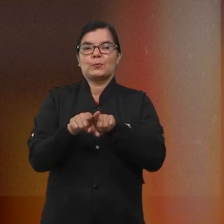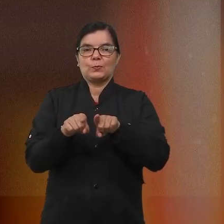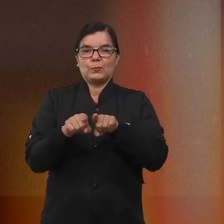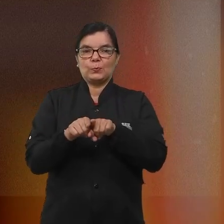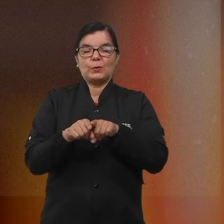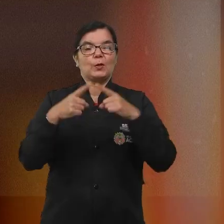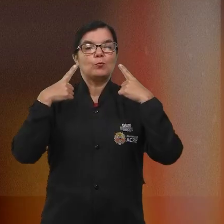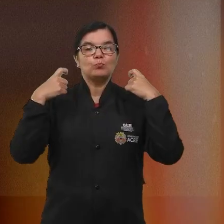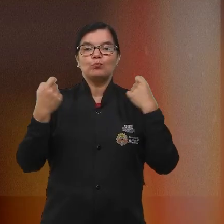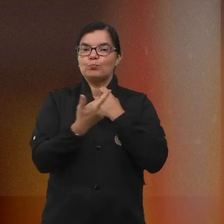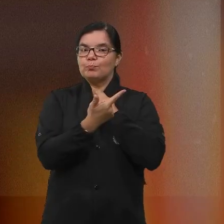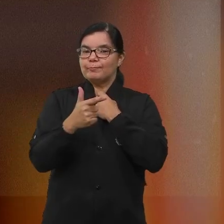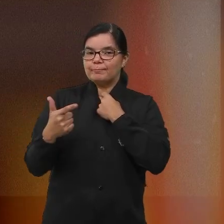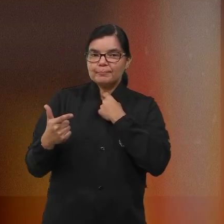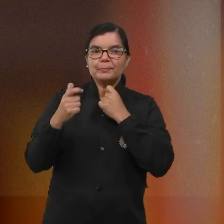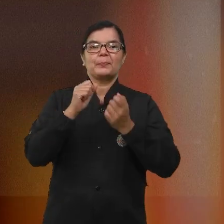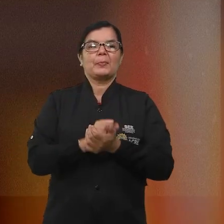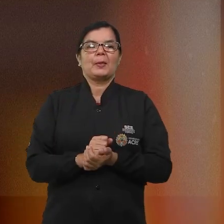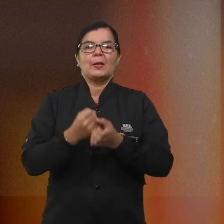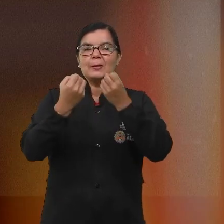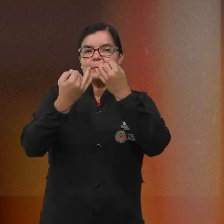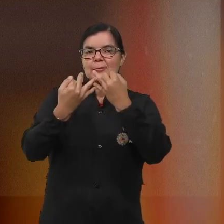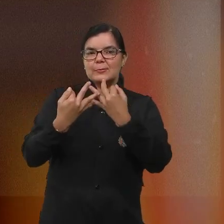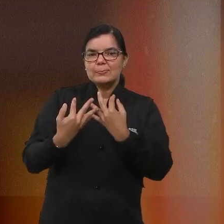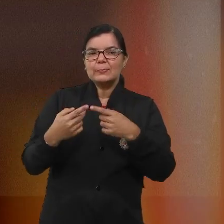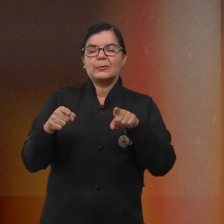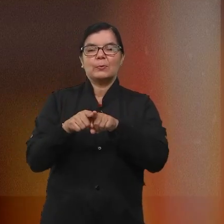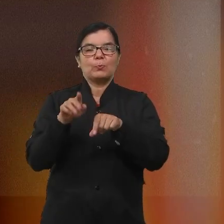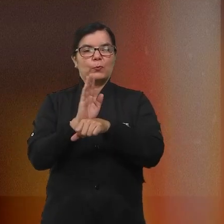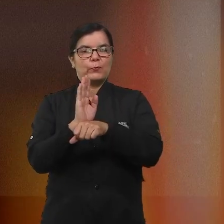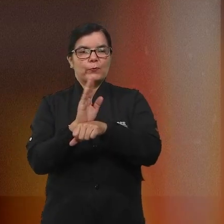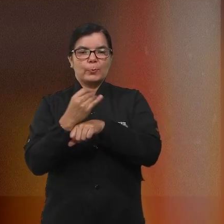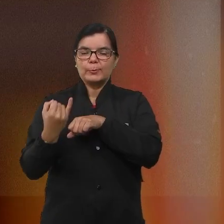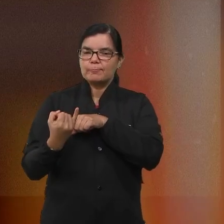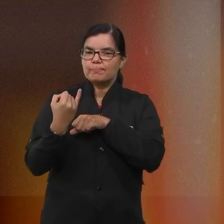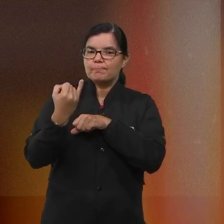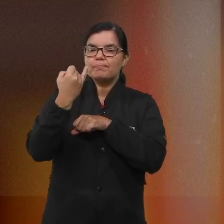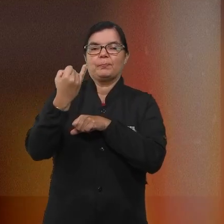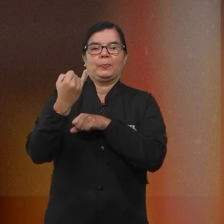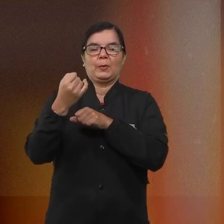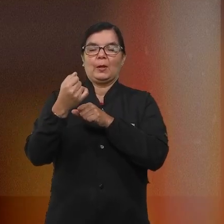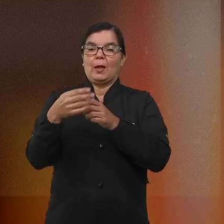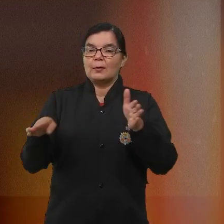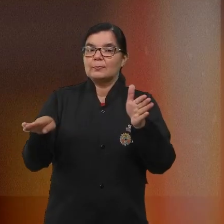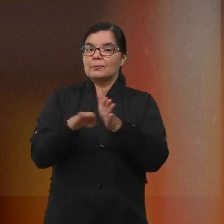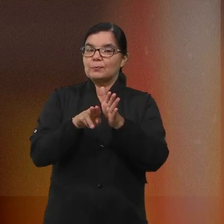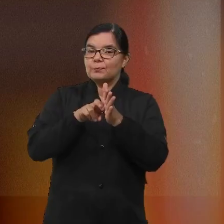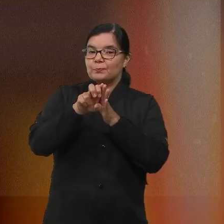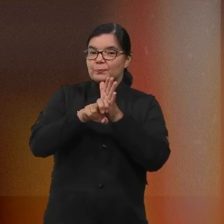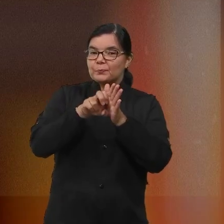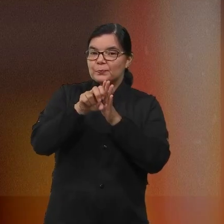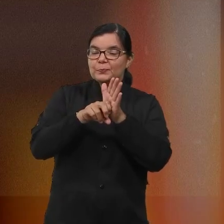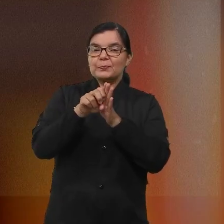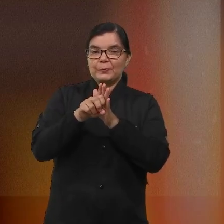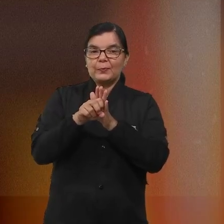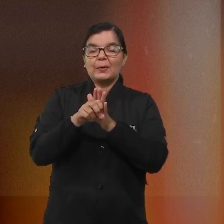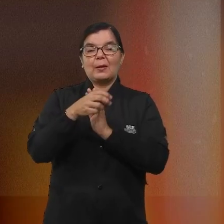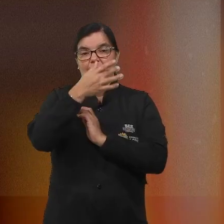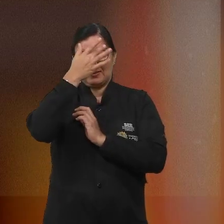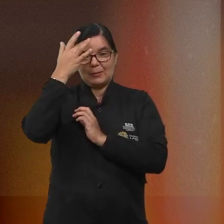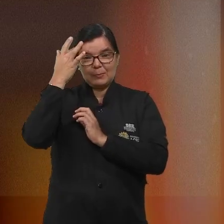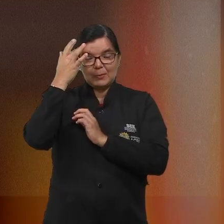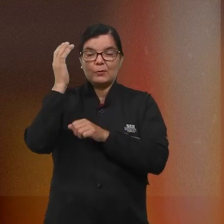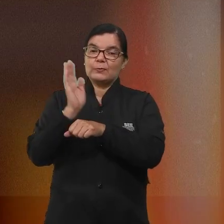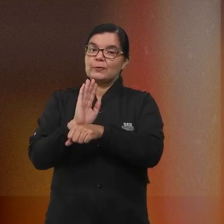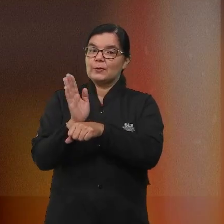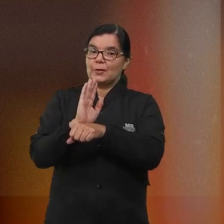filmes curtos e sem som. Falamos aí de filme marcante, como a chegada de um trem à estação, que inclusive as pessoas, na época que esse filme foi